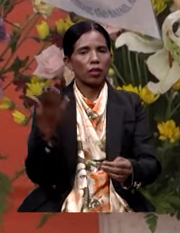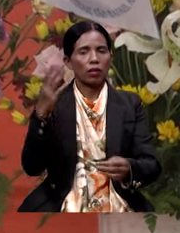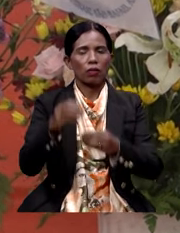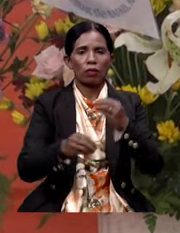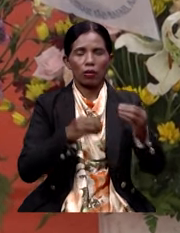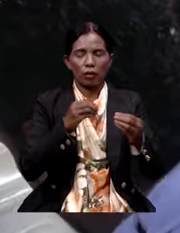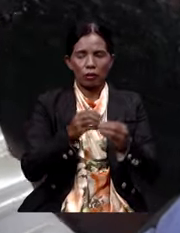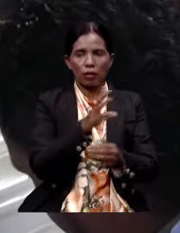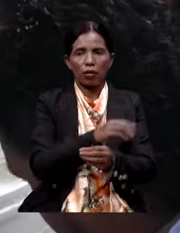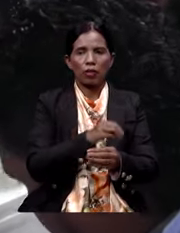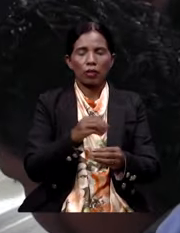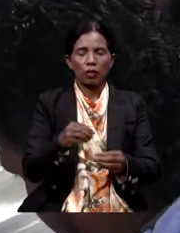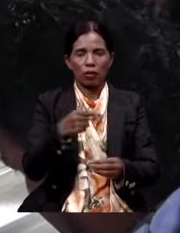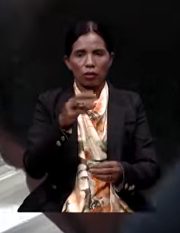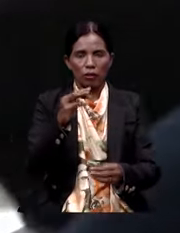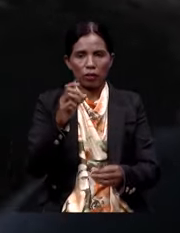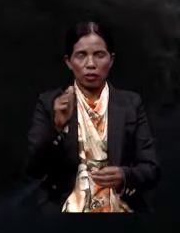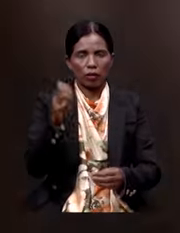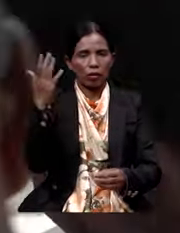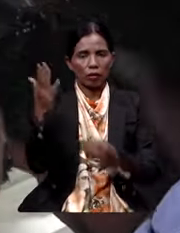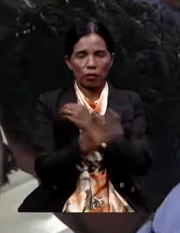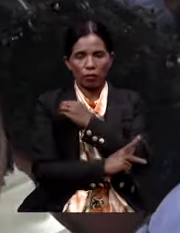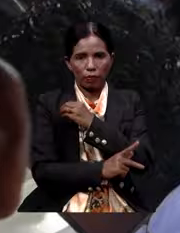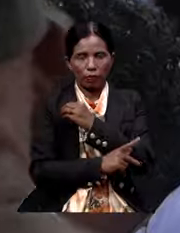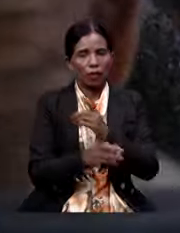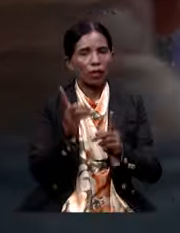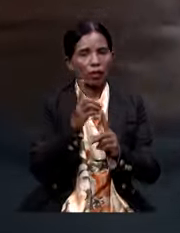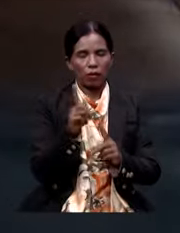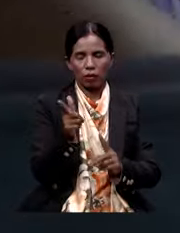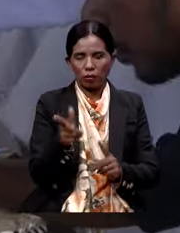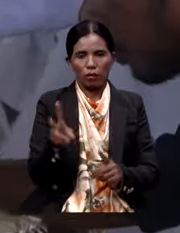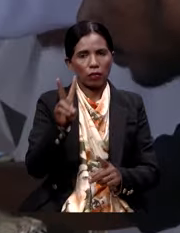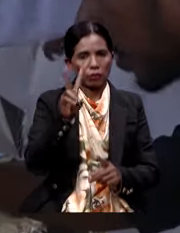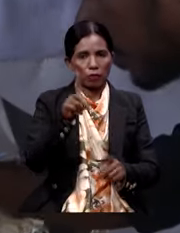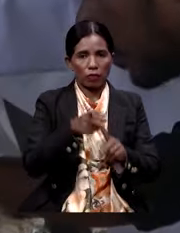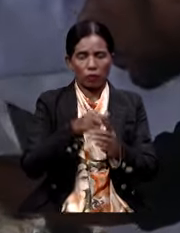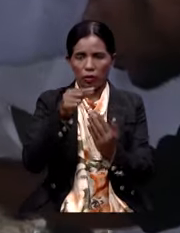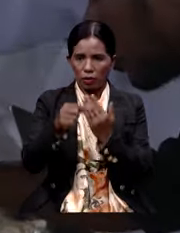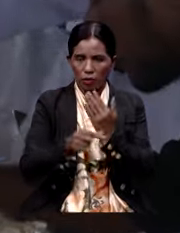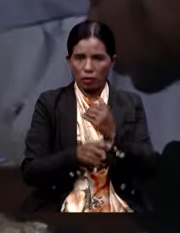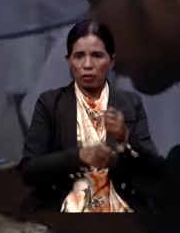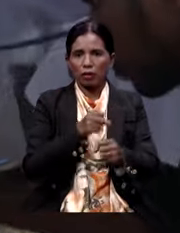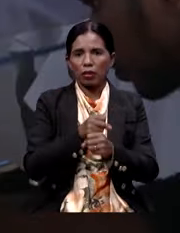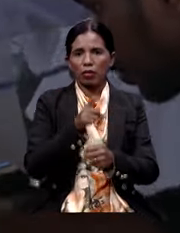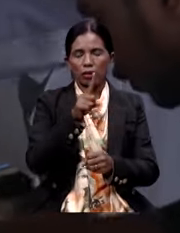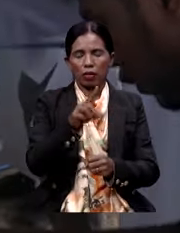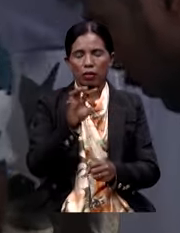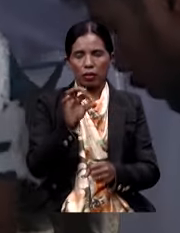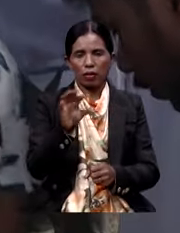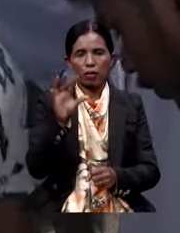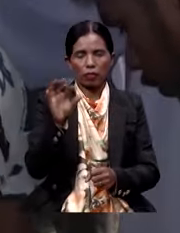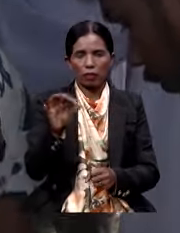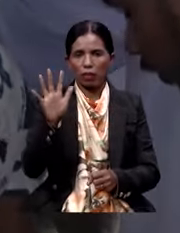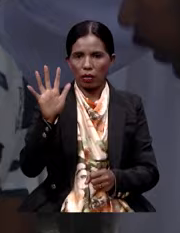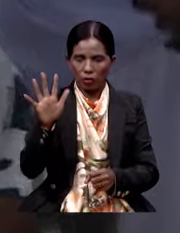Regional, Caloste Gulbenkian e a Braga. E a Loron Ronulo Resin Rua, Fulano Augusto, tina reunida a Tucia Cianulo Resin